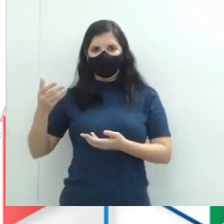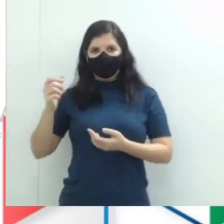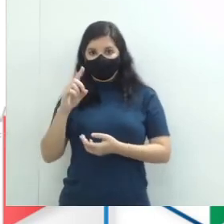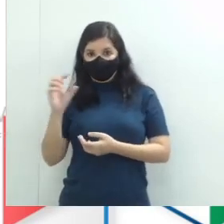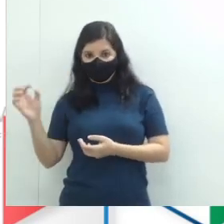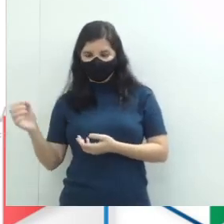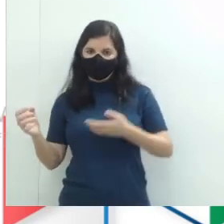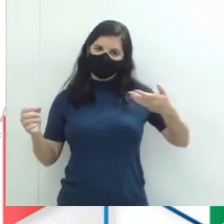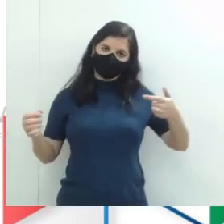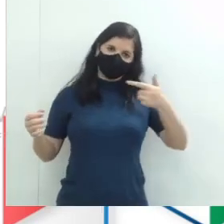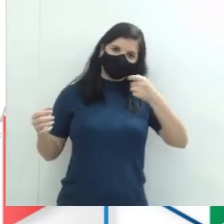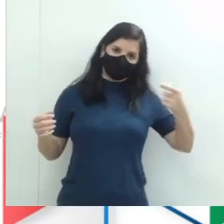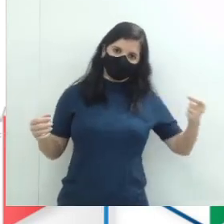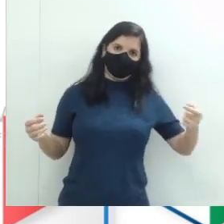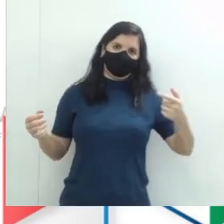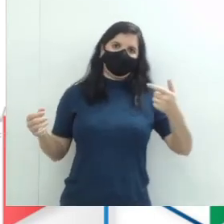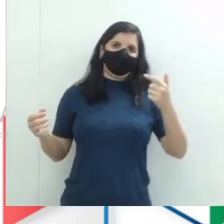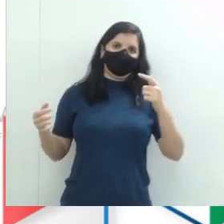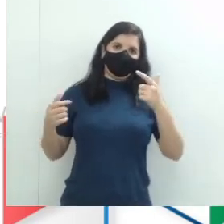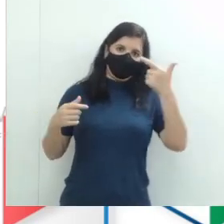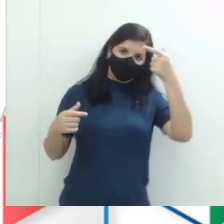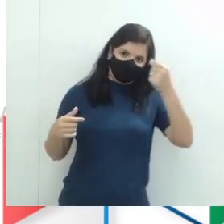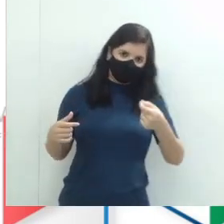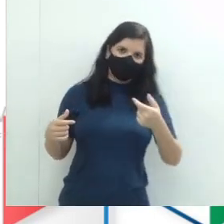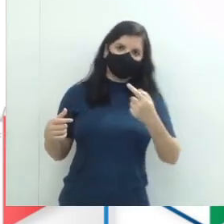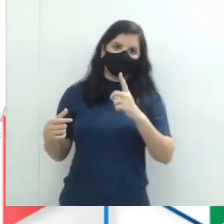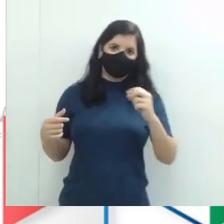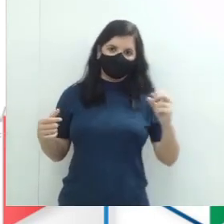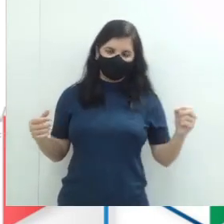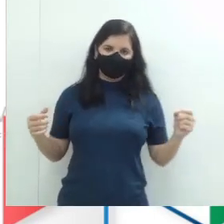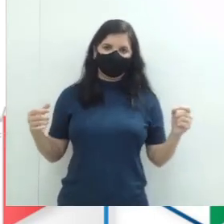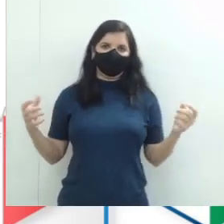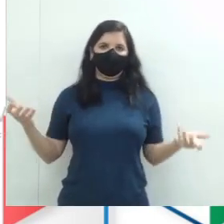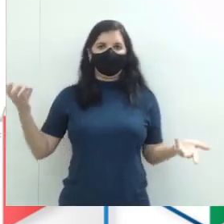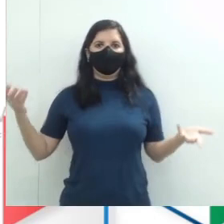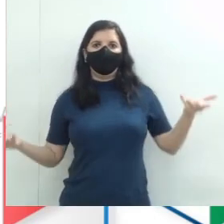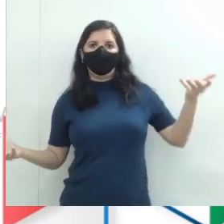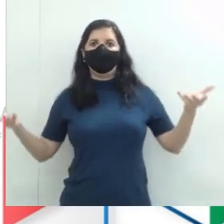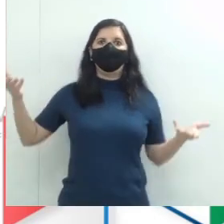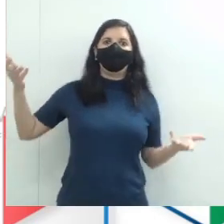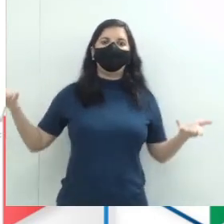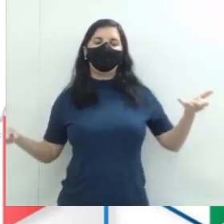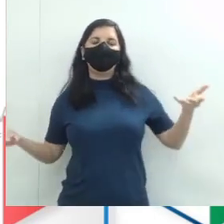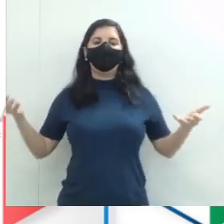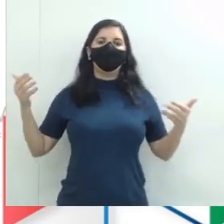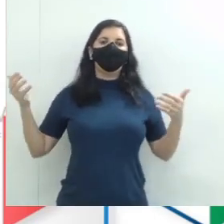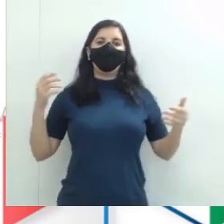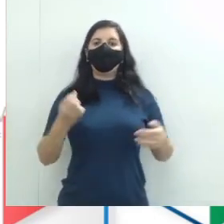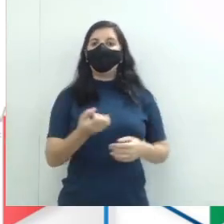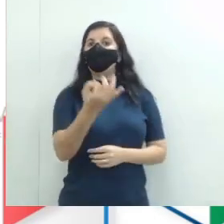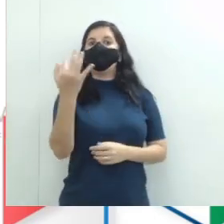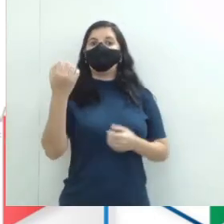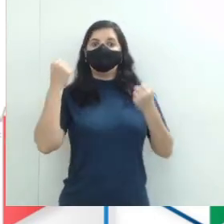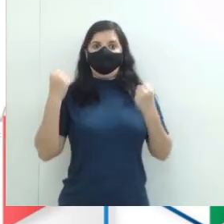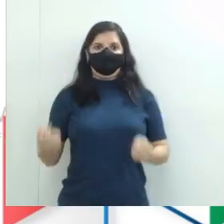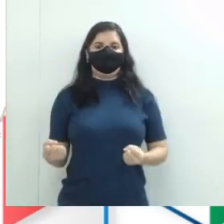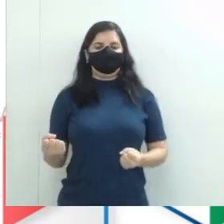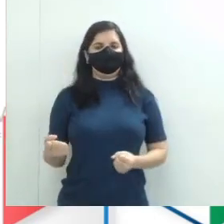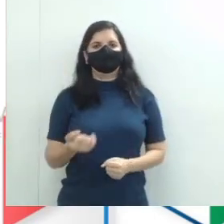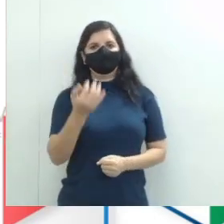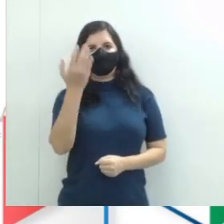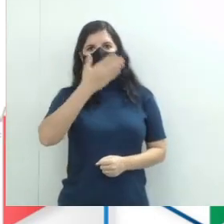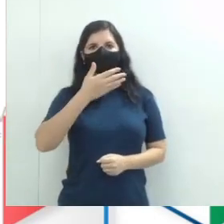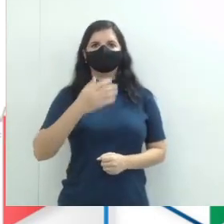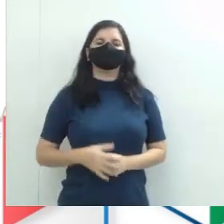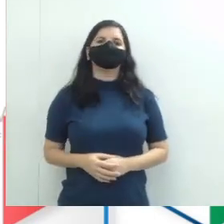outro lado eu tenho 200 mais 20 mais 100 do outro lado. Aí são três, quatro pesos, né, com esse pequenininho,